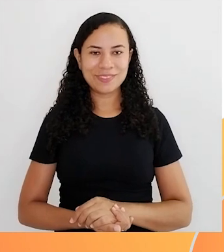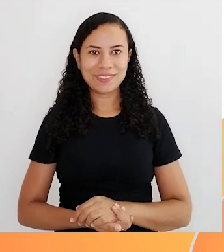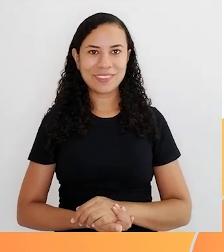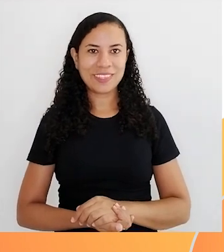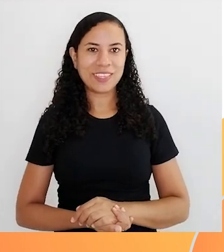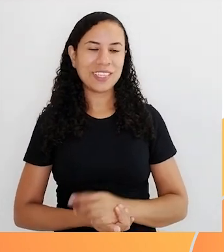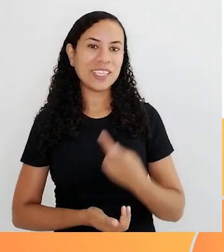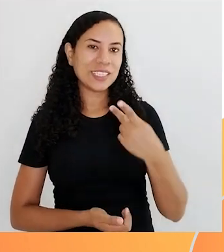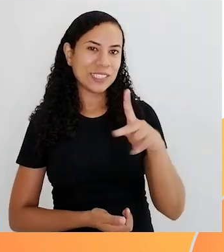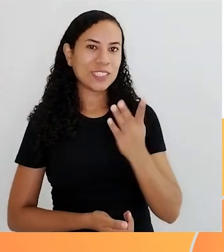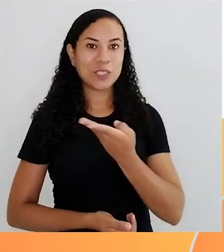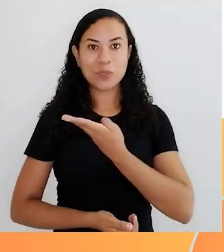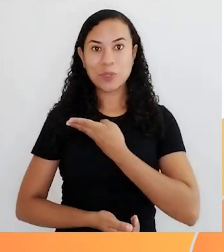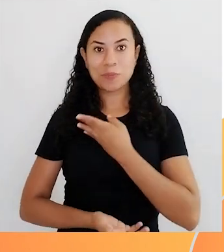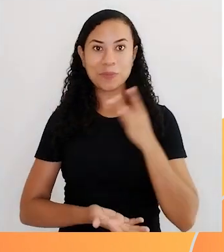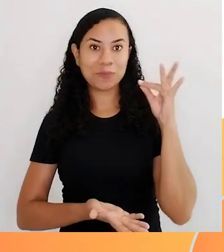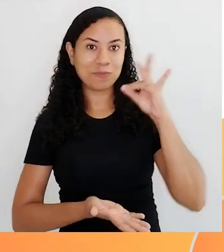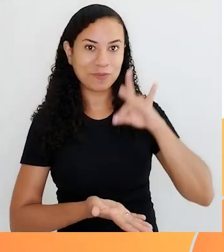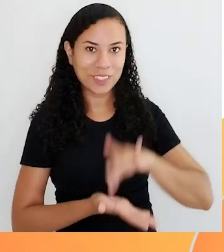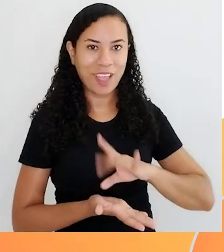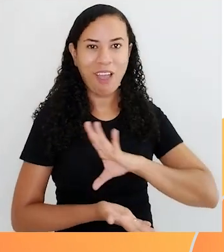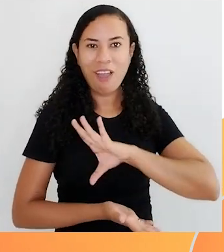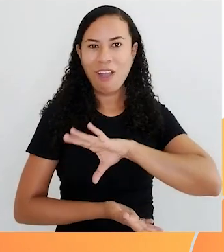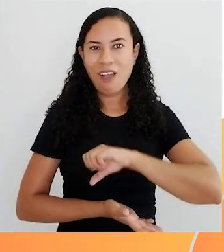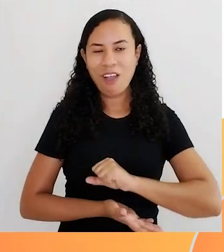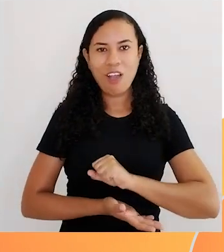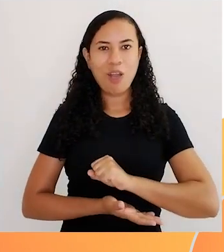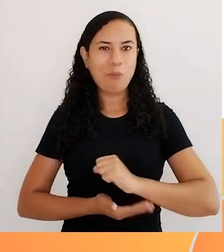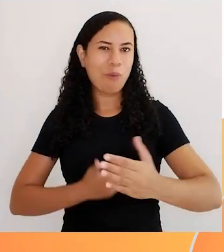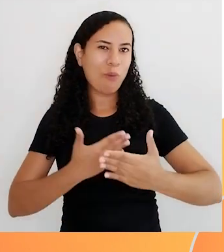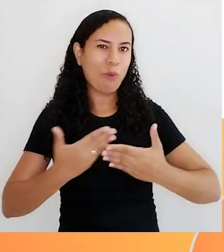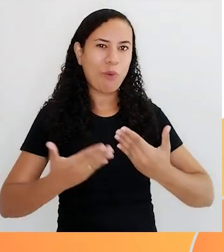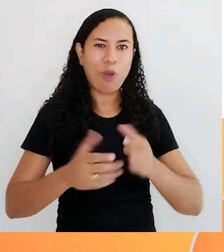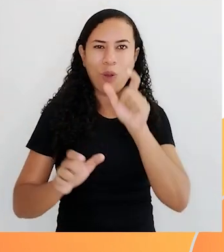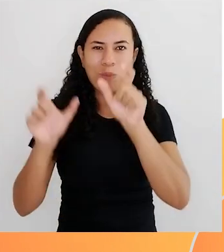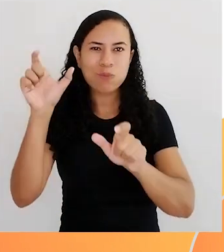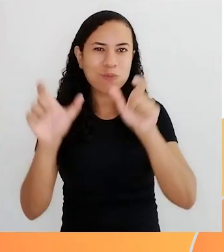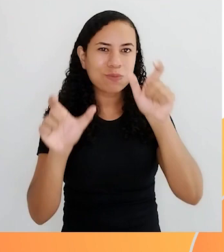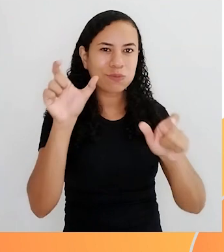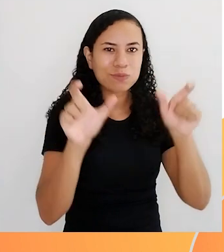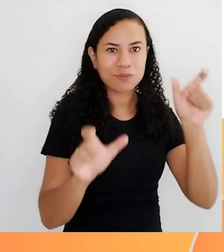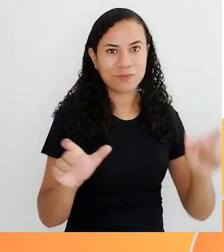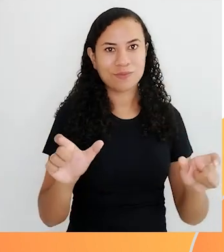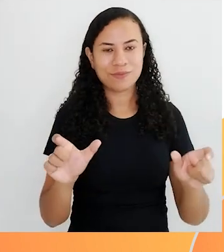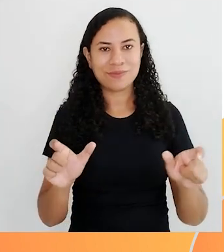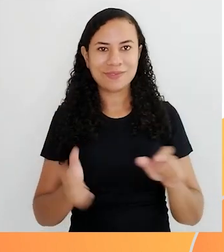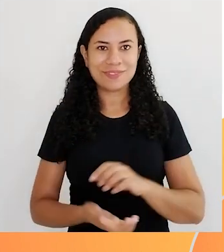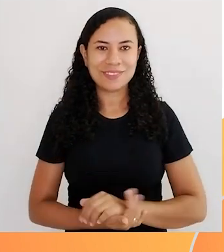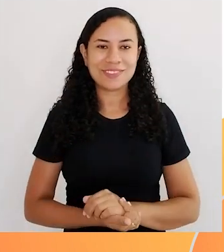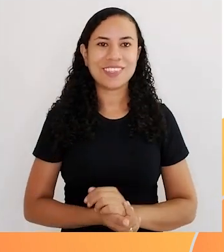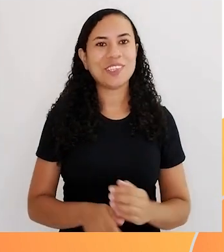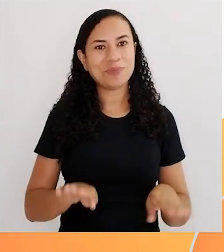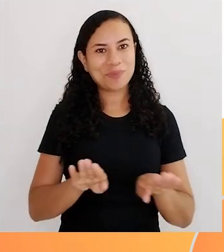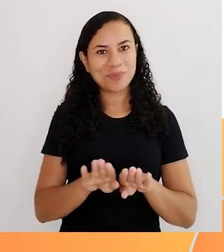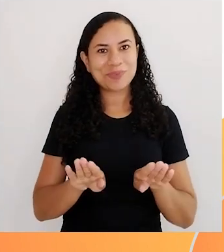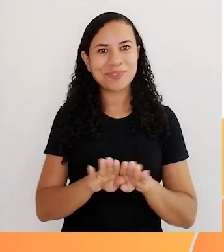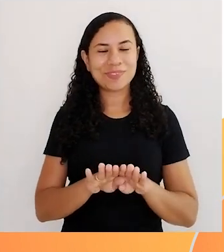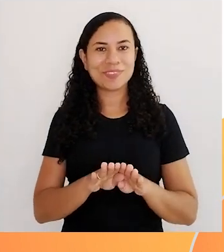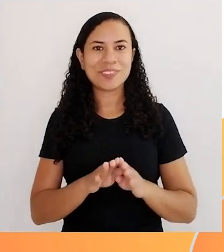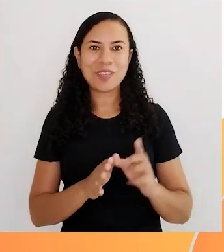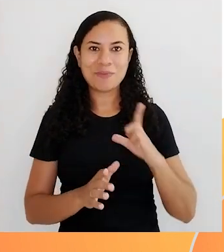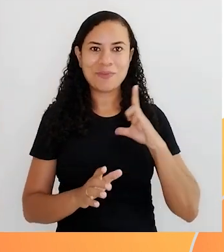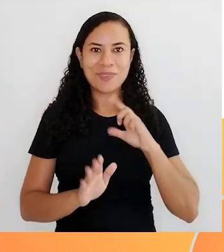amigos de verdade amam você de qualquer jeito. Até a citação é uma citação ali